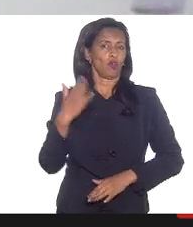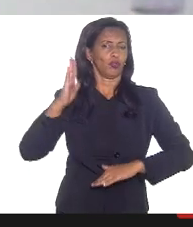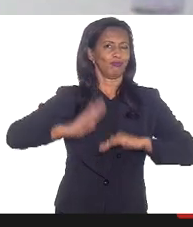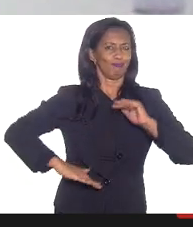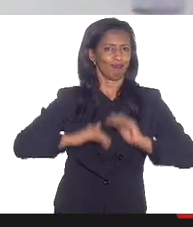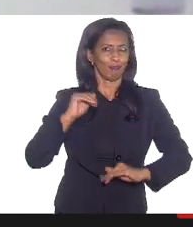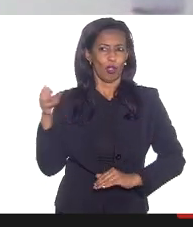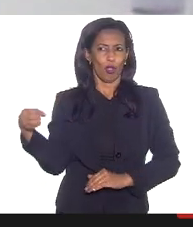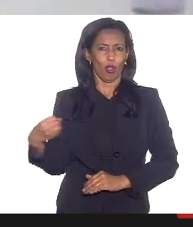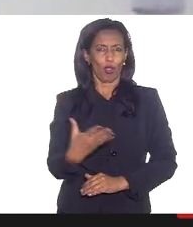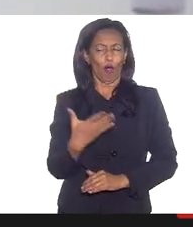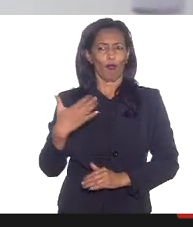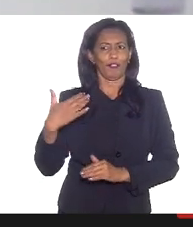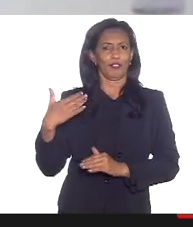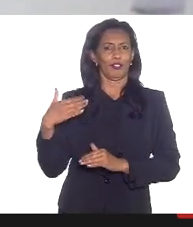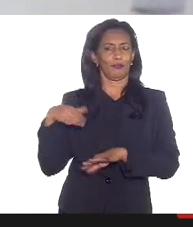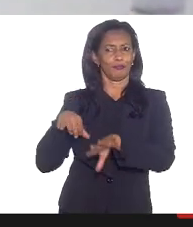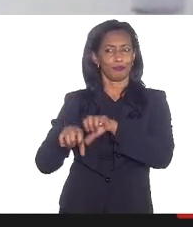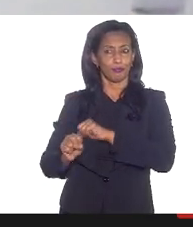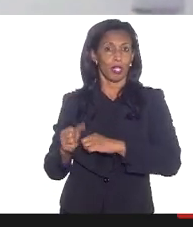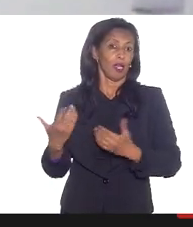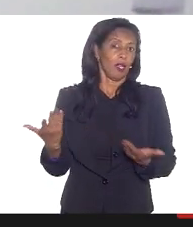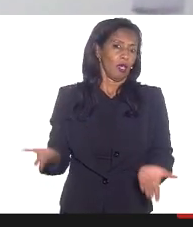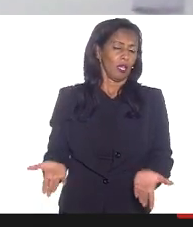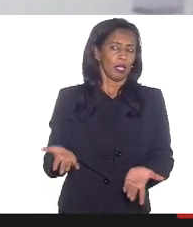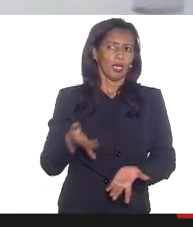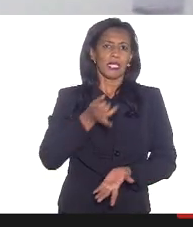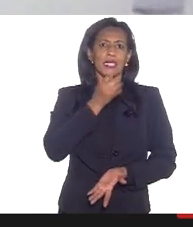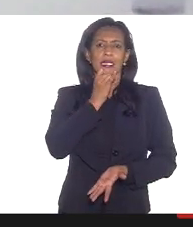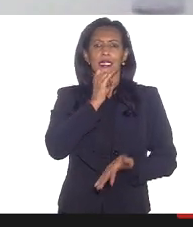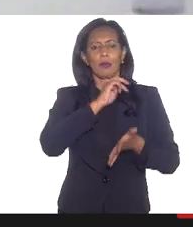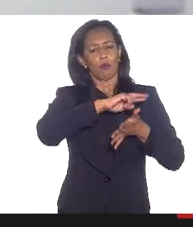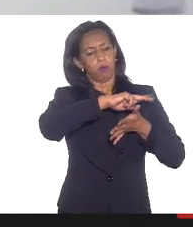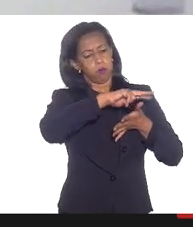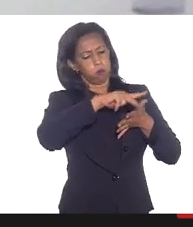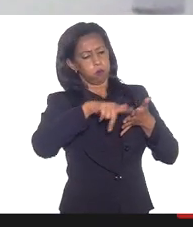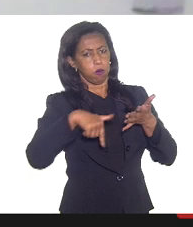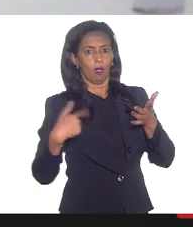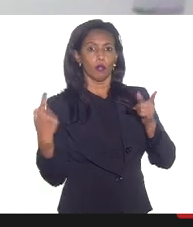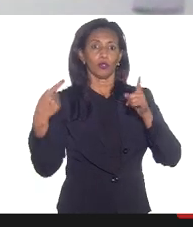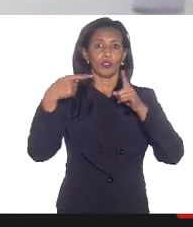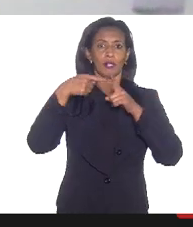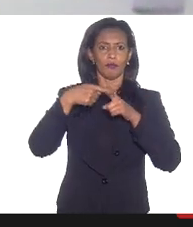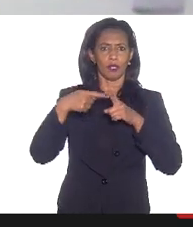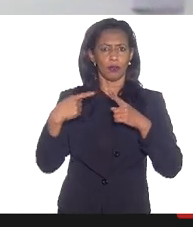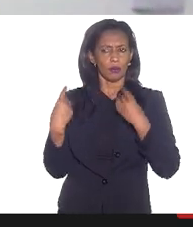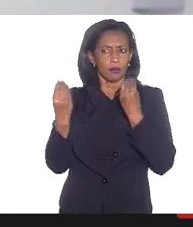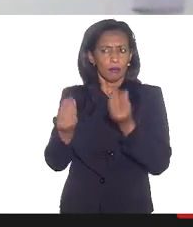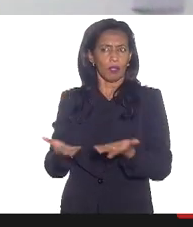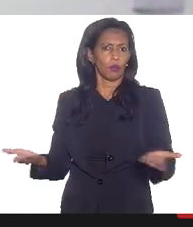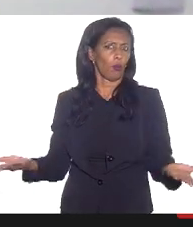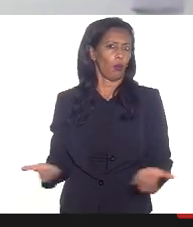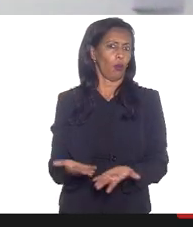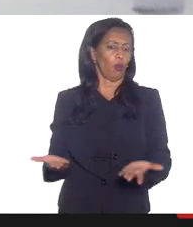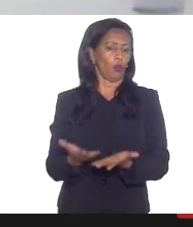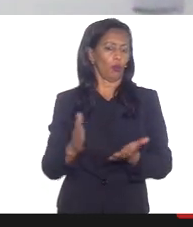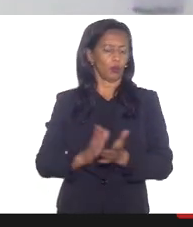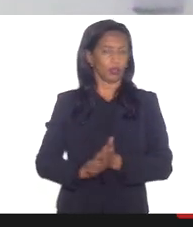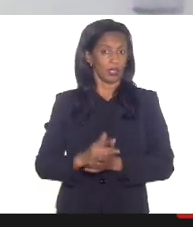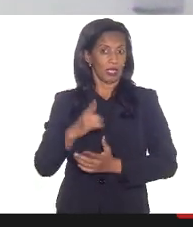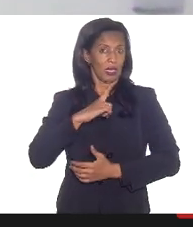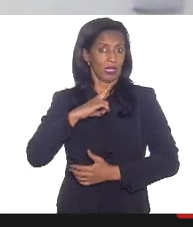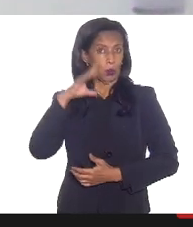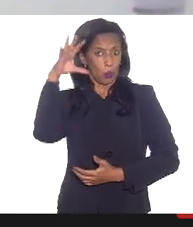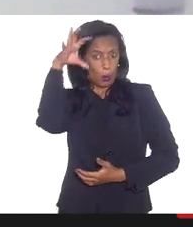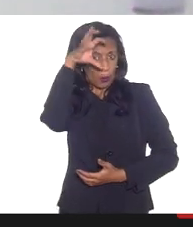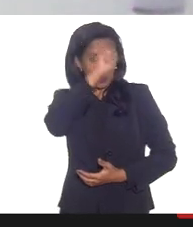profissionais, novas carreiras, etc. Citamos alguns exemplos dos desafios que estão colocados para a gente. Nesse sentido, a gente tem uma